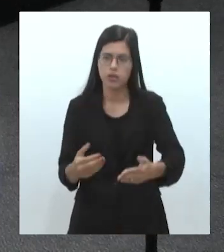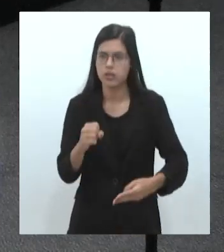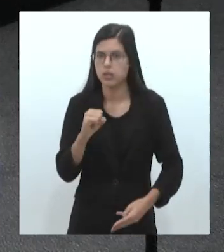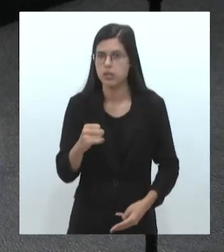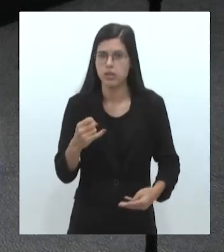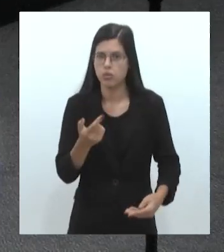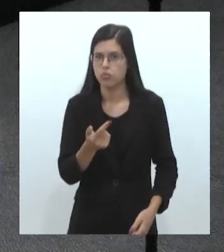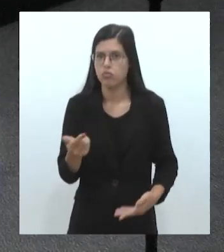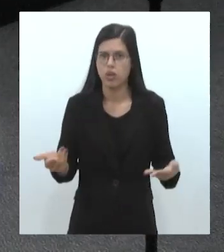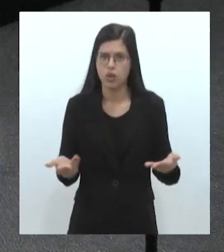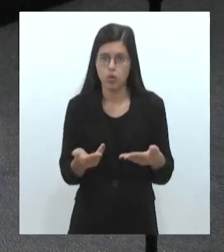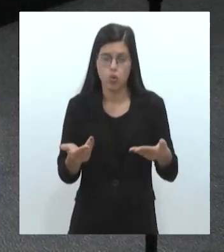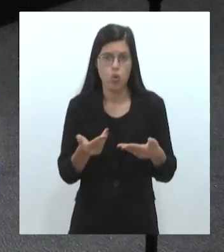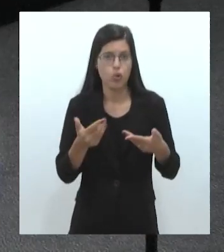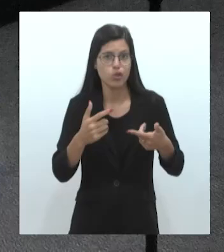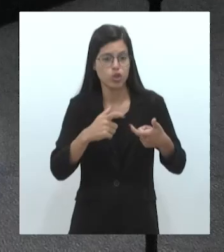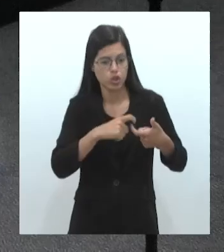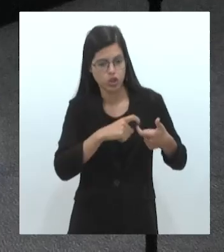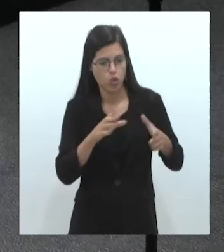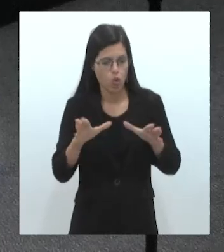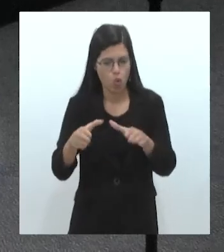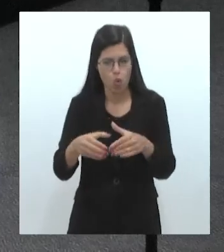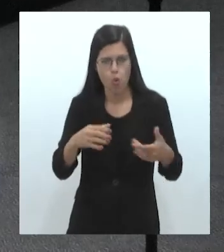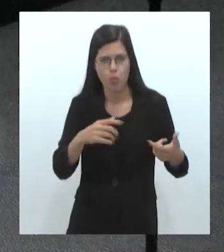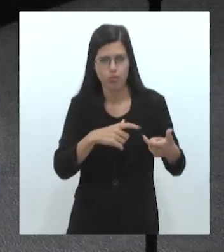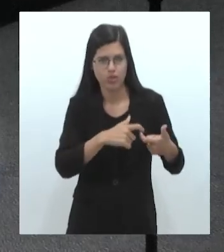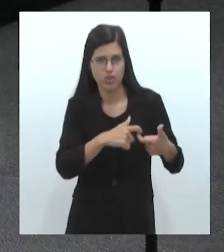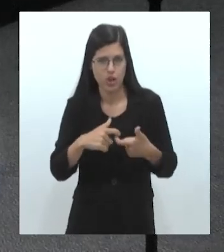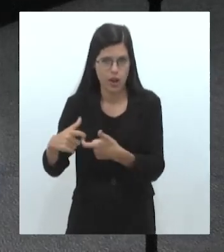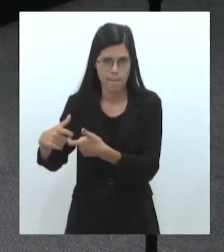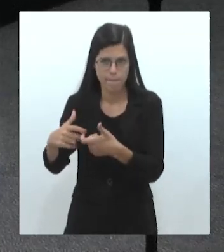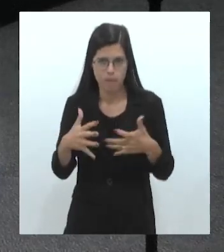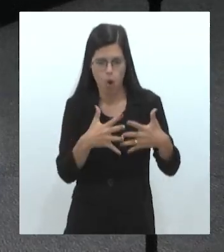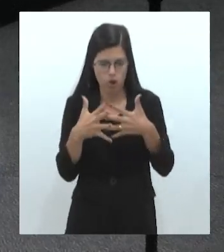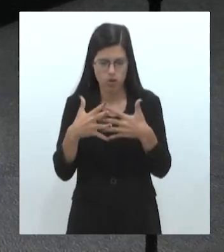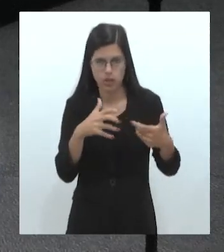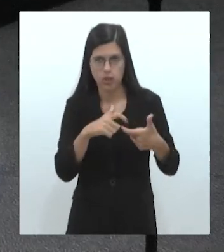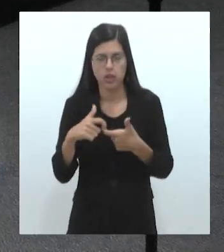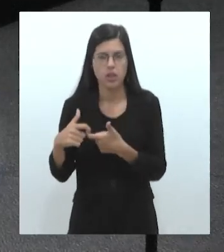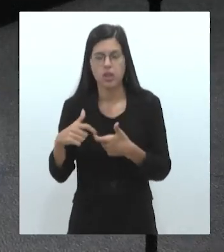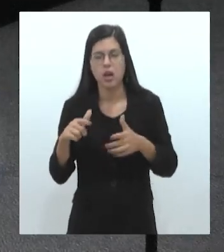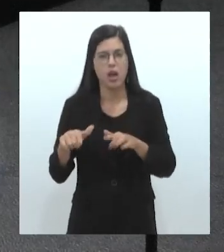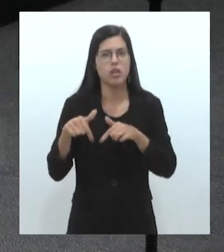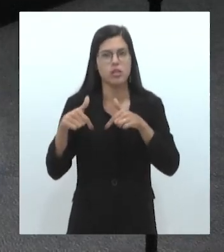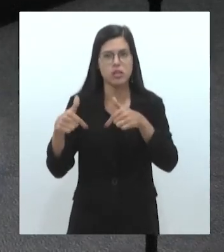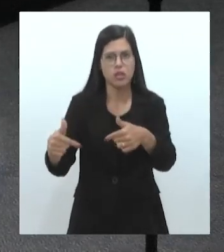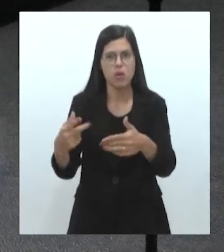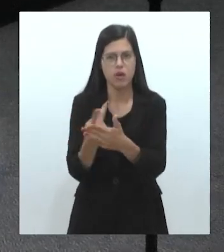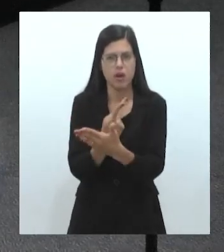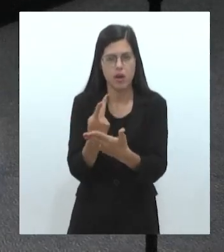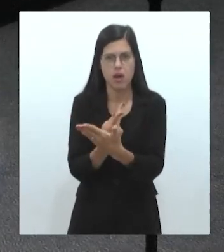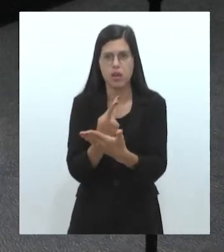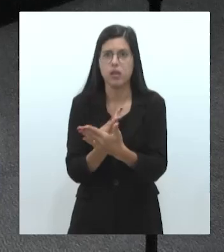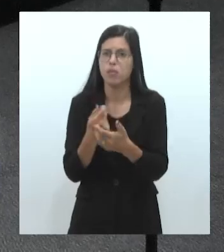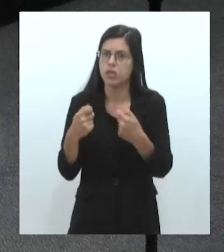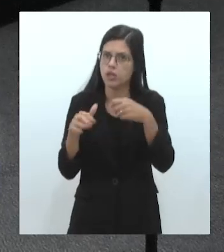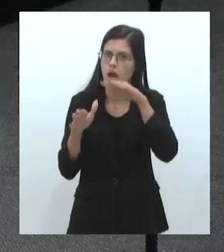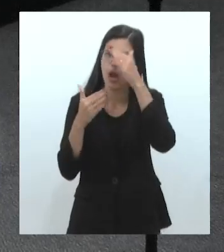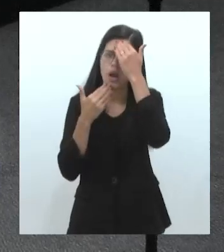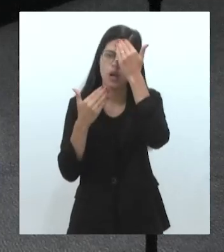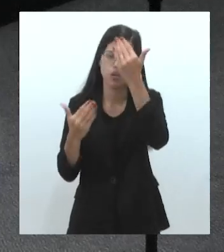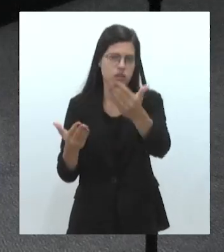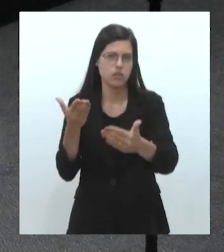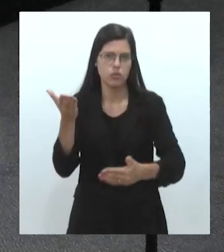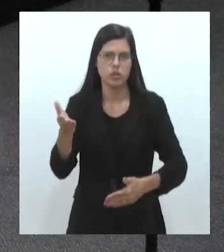hoje máfia de reboque aqui, operações irregulares, blitz irregulares, tem que agradecer a Vossa Excelência e a